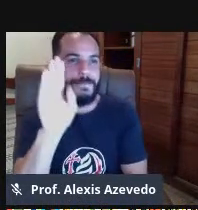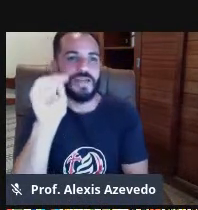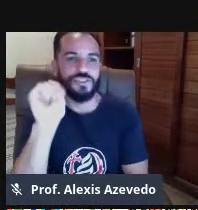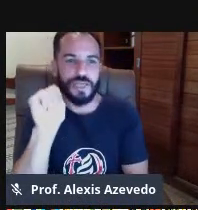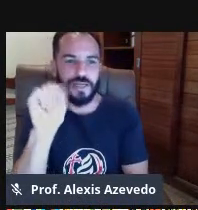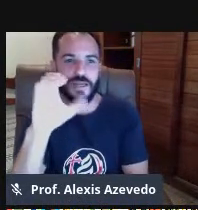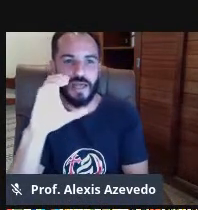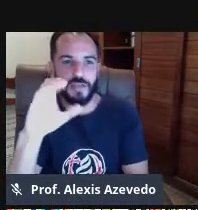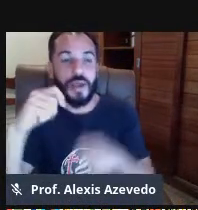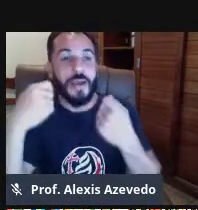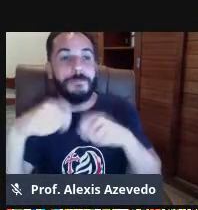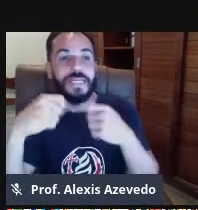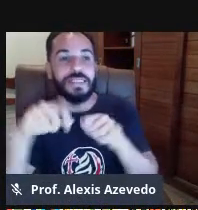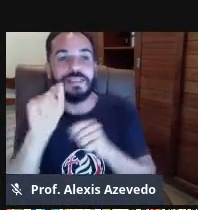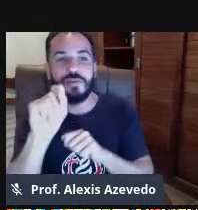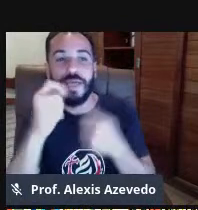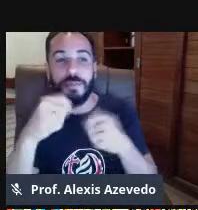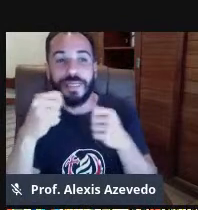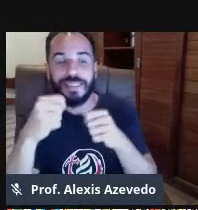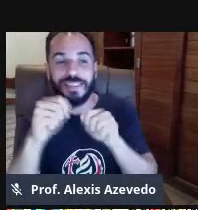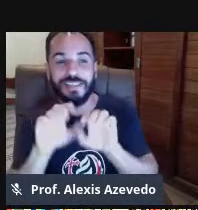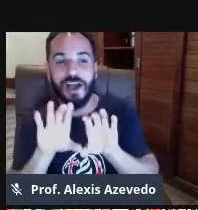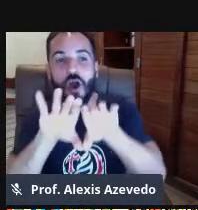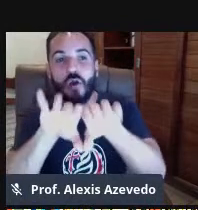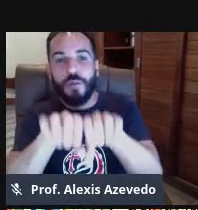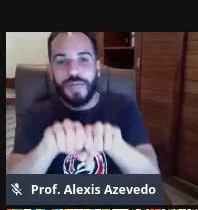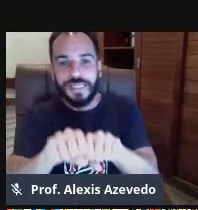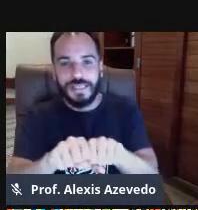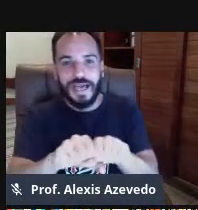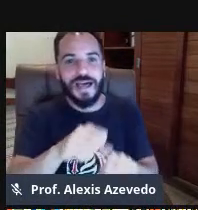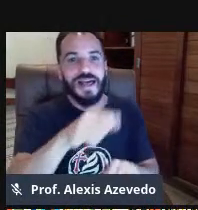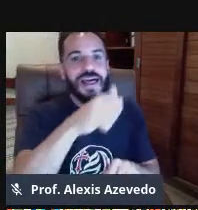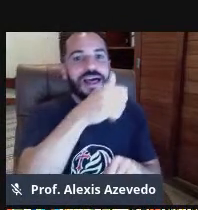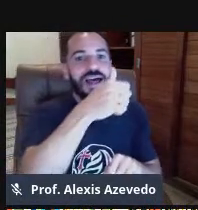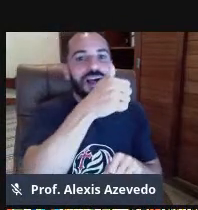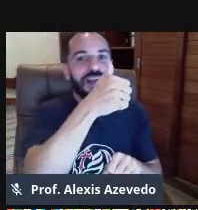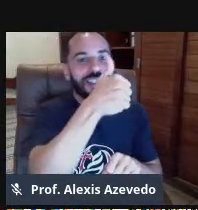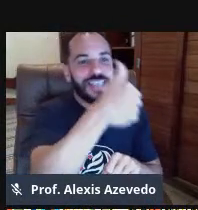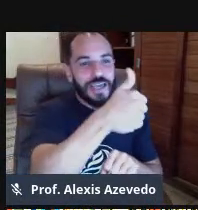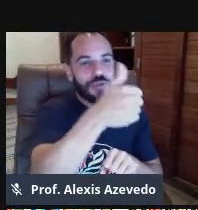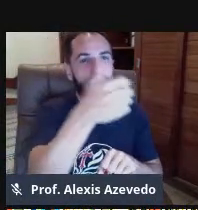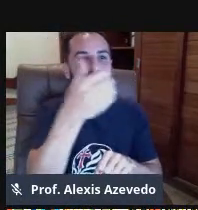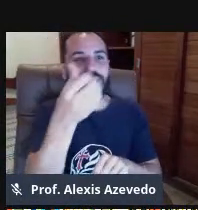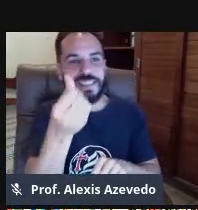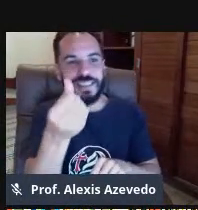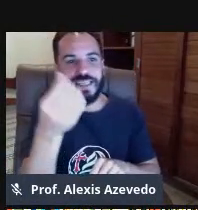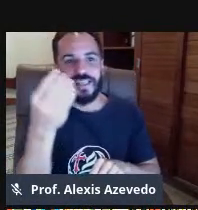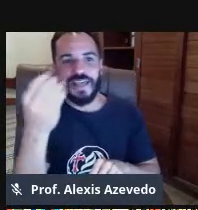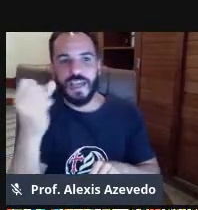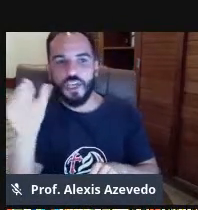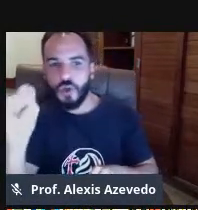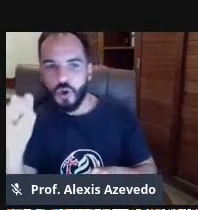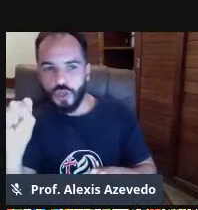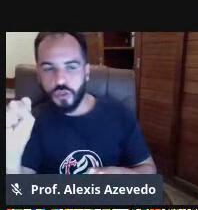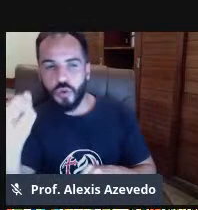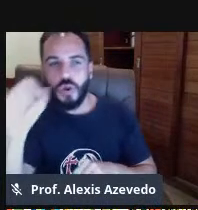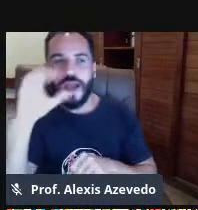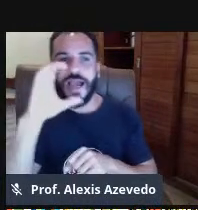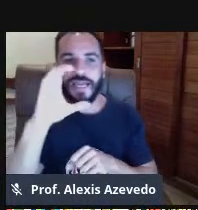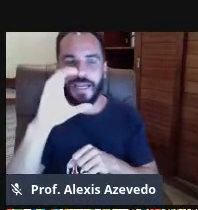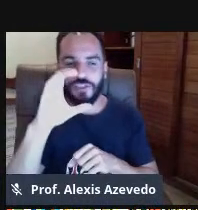168 créditos, né, isso corresponde a tantas horas aulas ou a tantas horas, né, distribuídos da